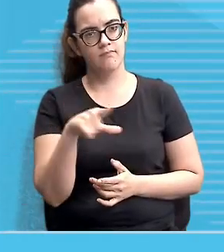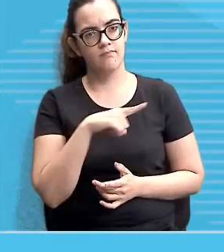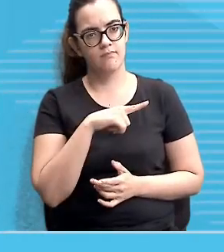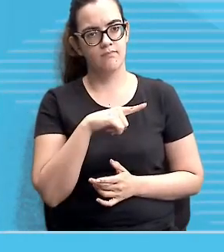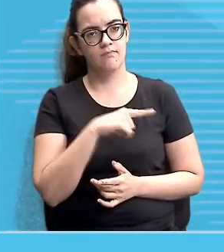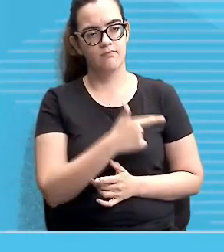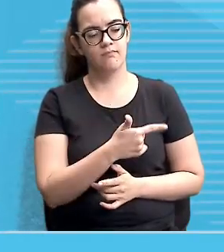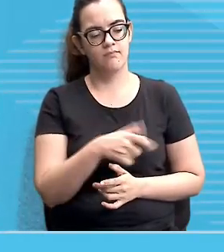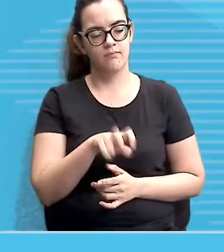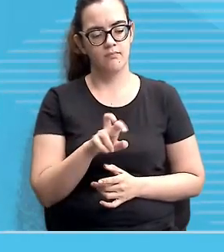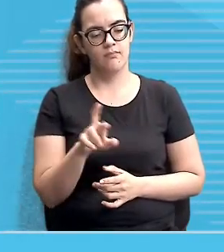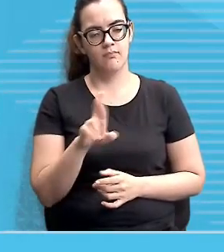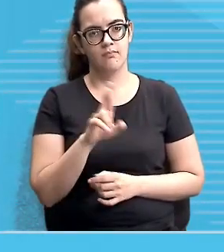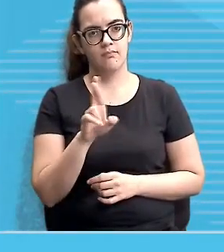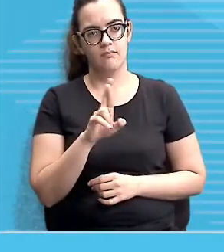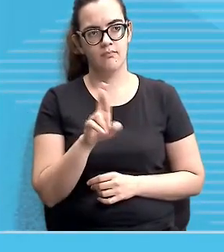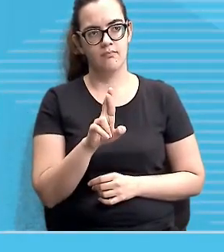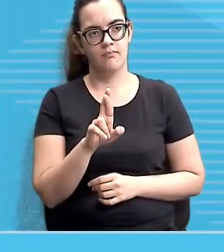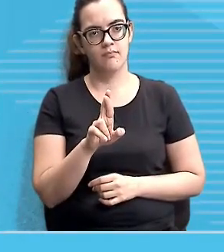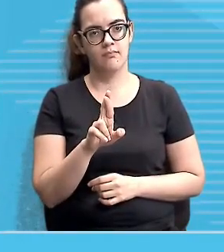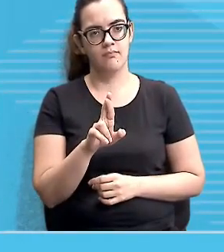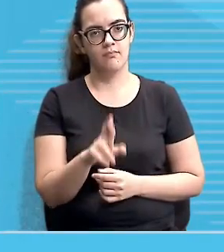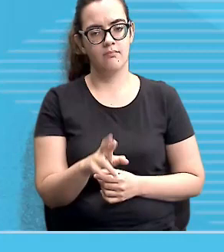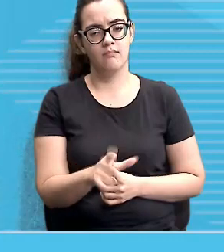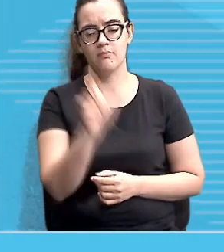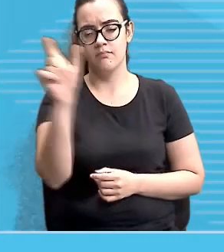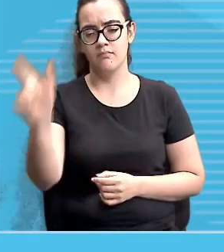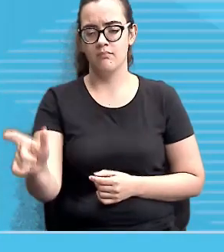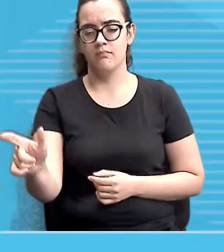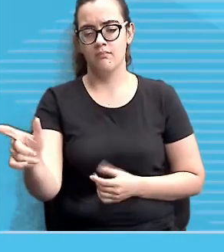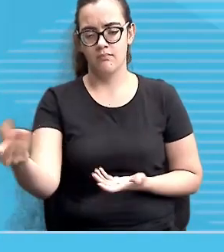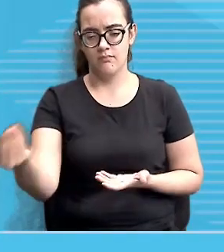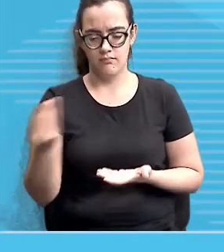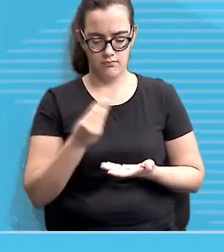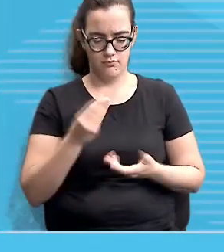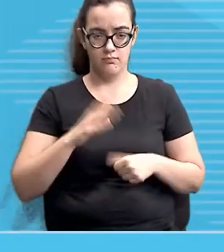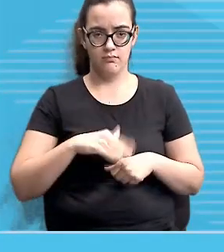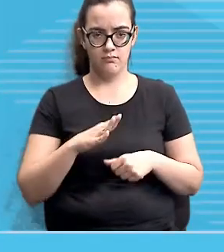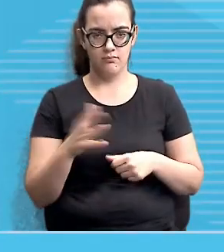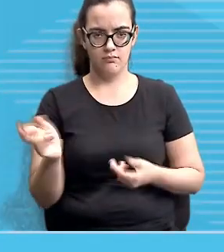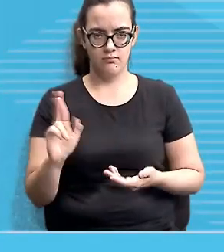mais um valor e fica com 70